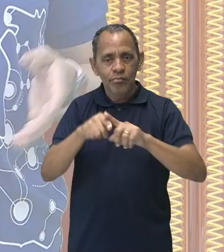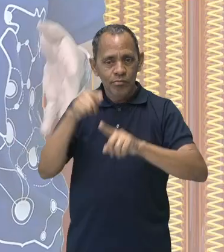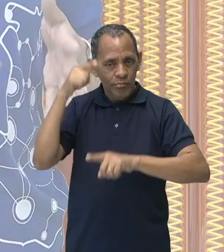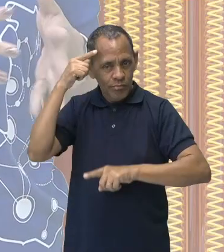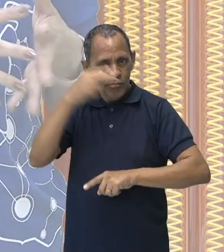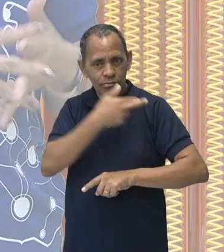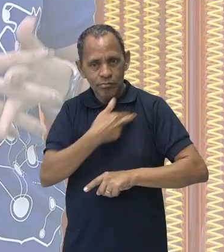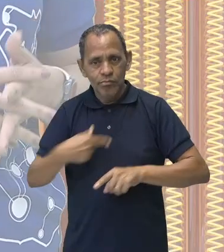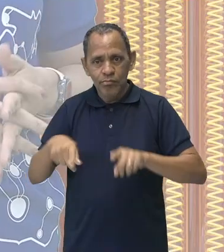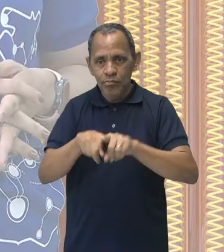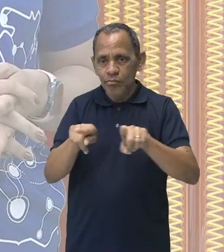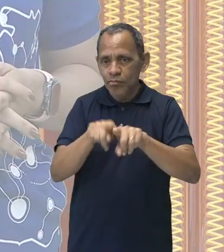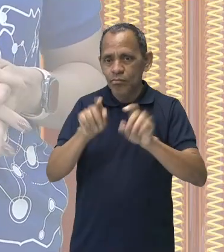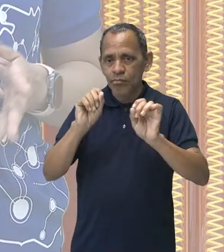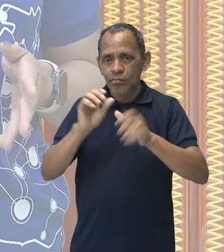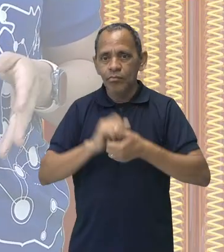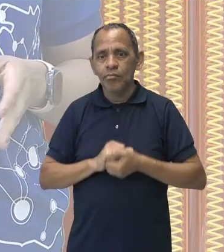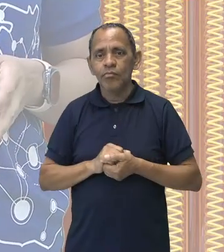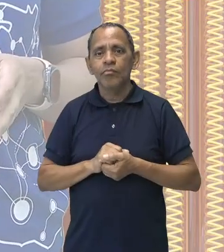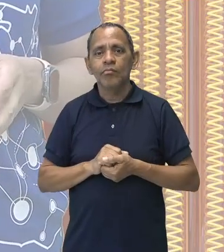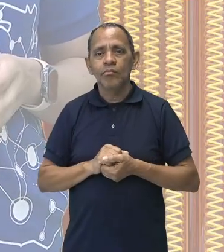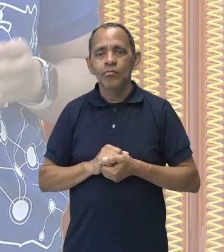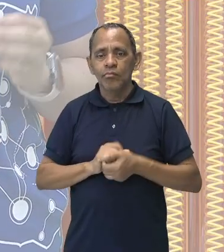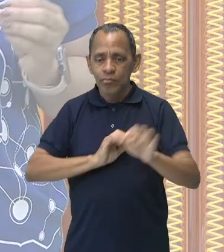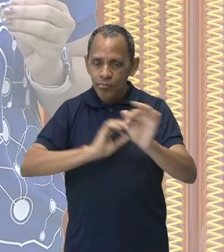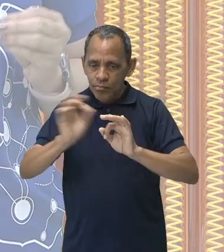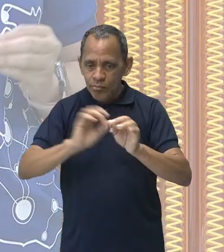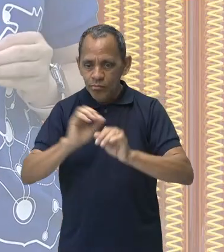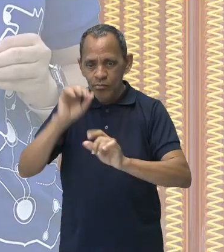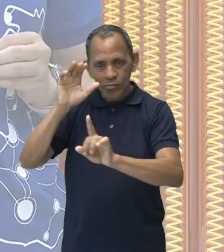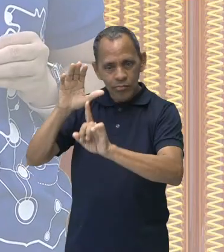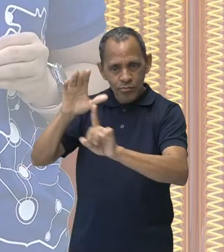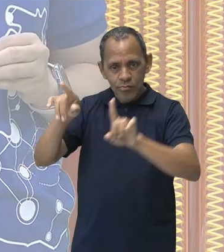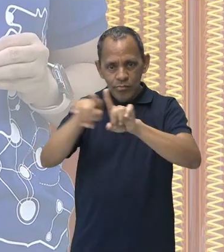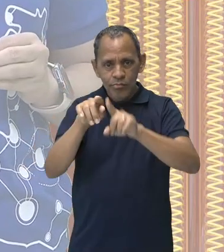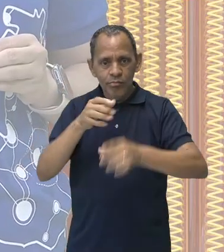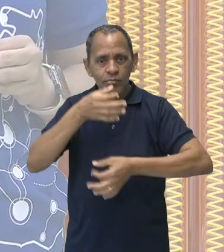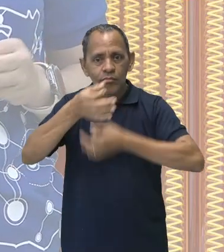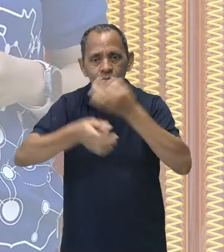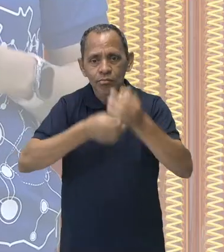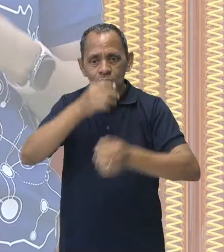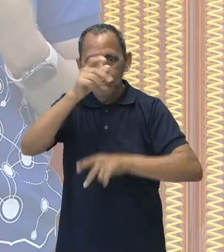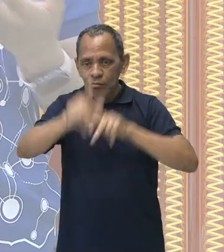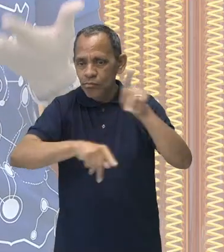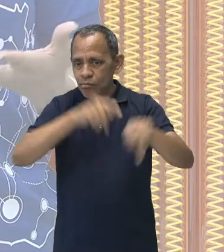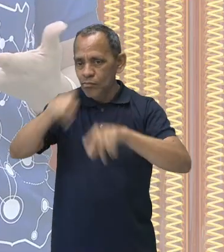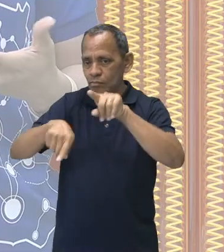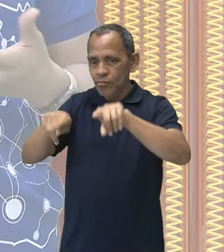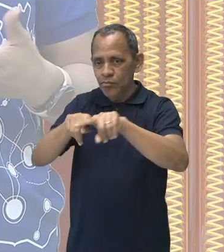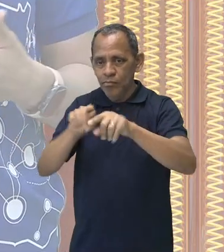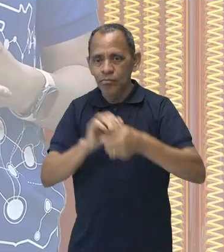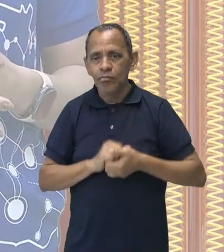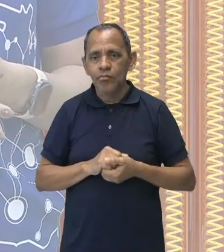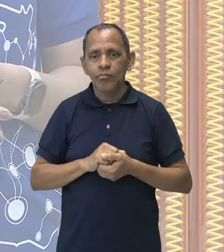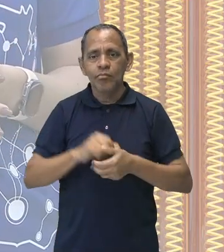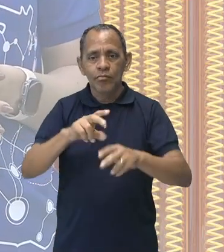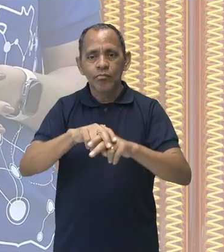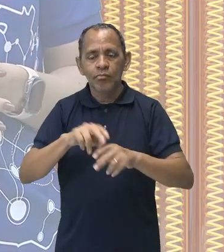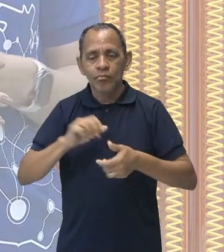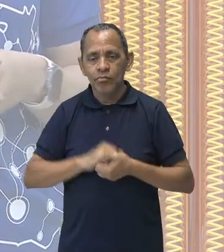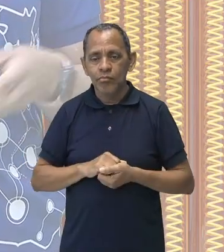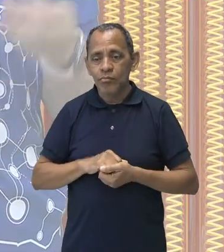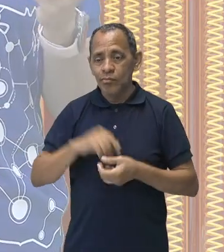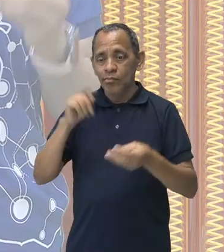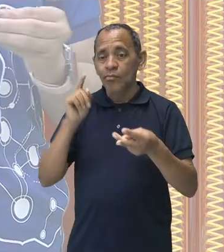republicanas e também mobilizar a opinião pública a favor da mudança do regime. Podemos dizer, né, que Rui Barbosa